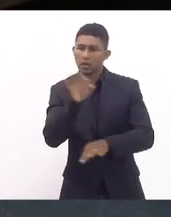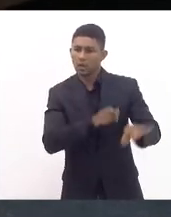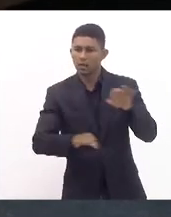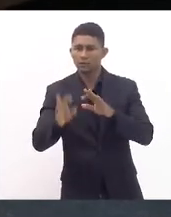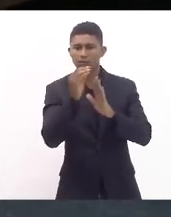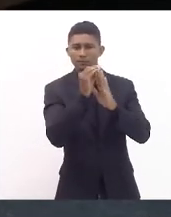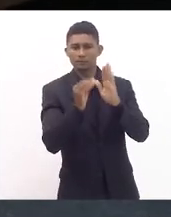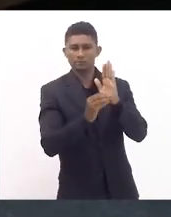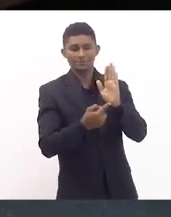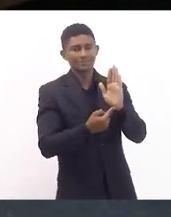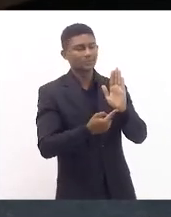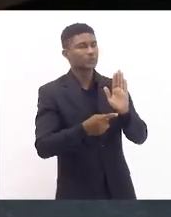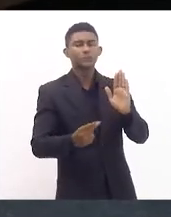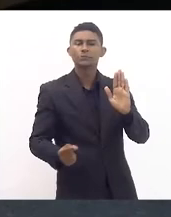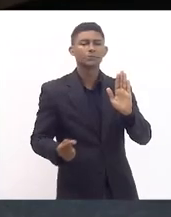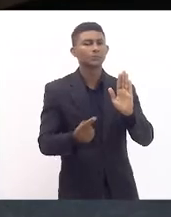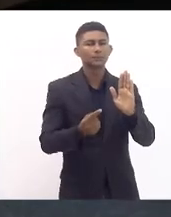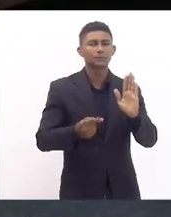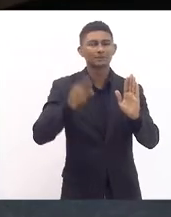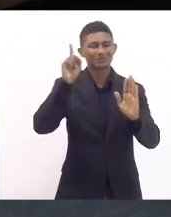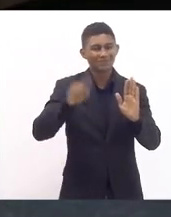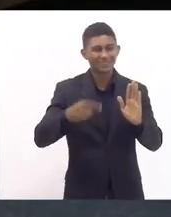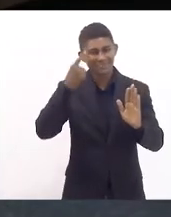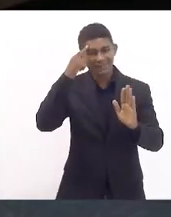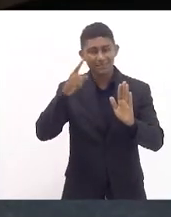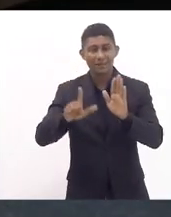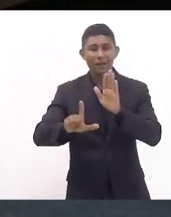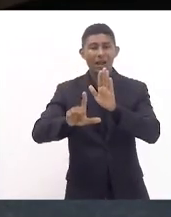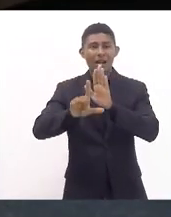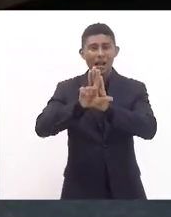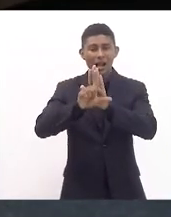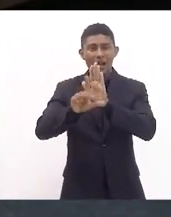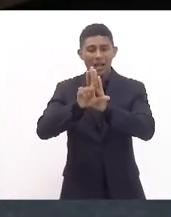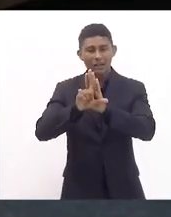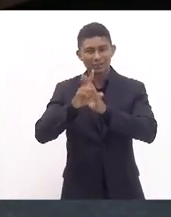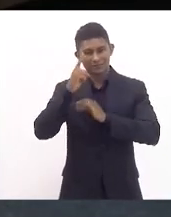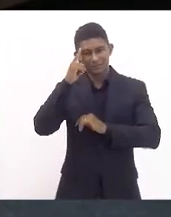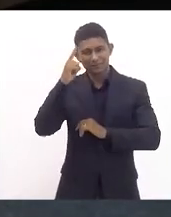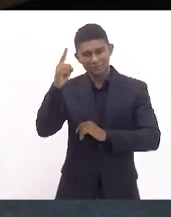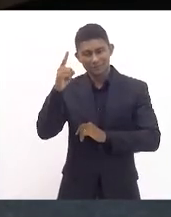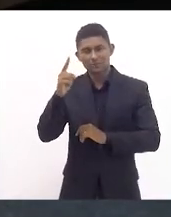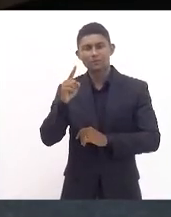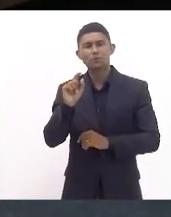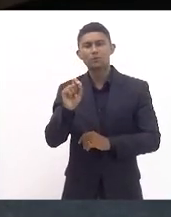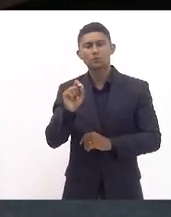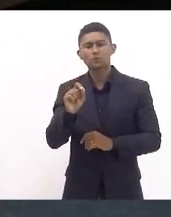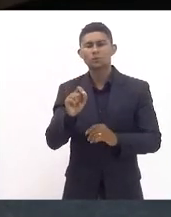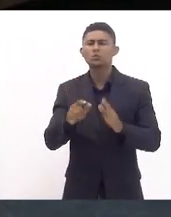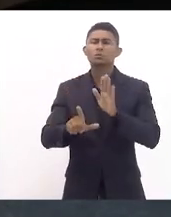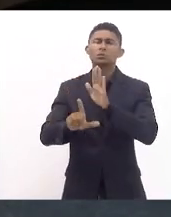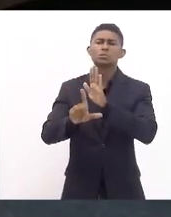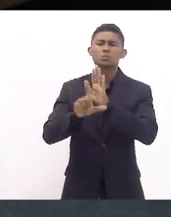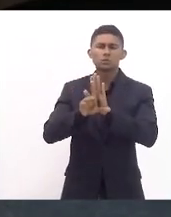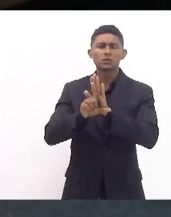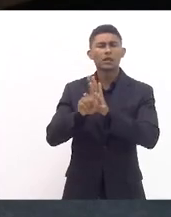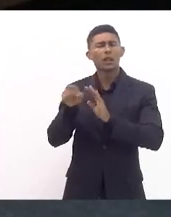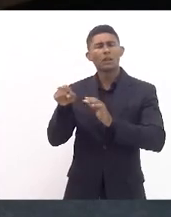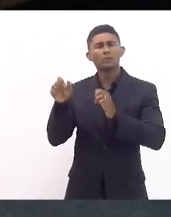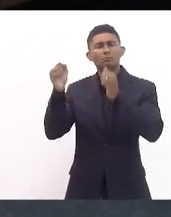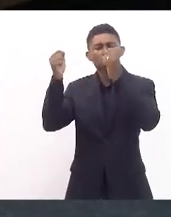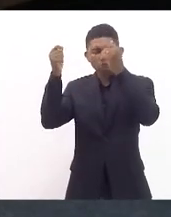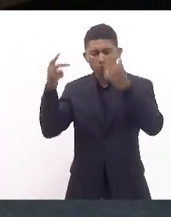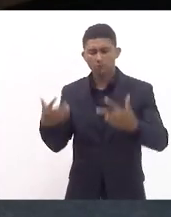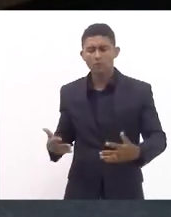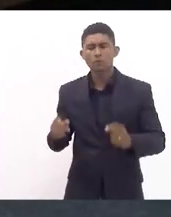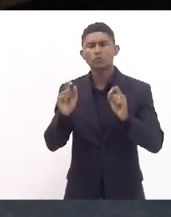esse regime especial ao que diz a nossa lei da logística reversa. A lei da logística reversa,